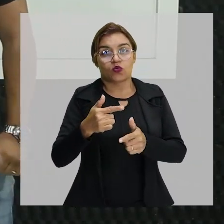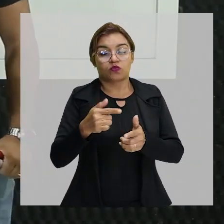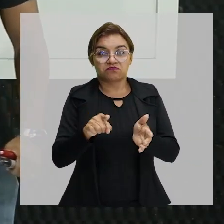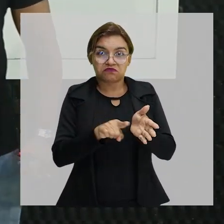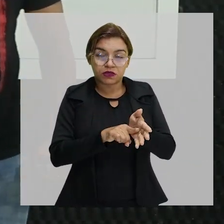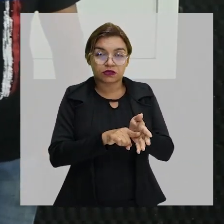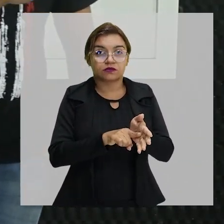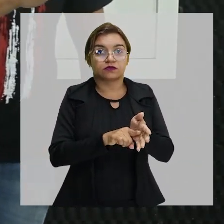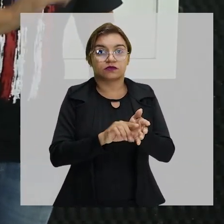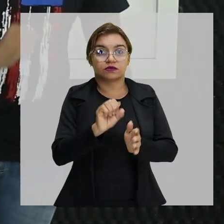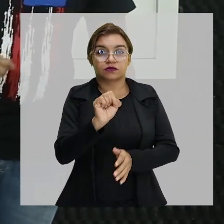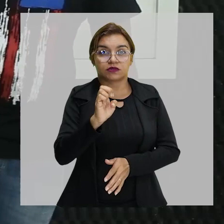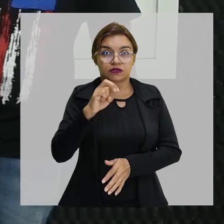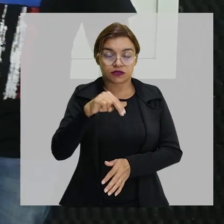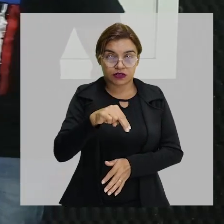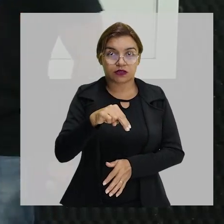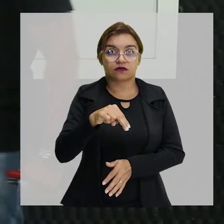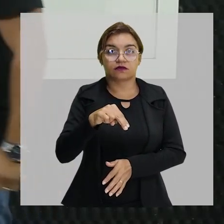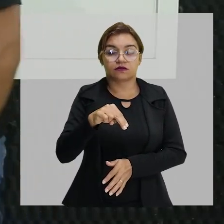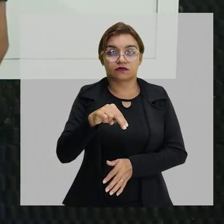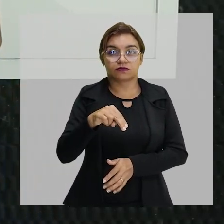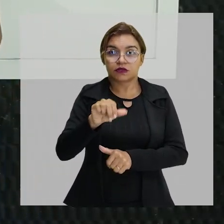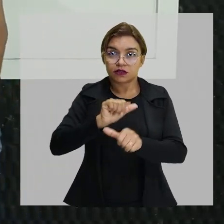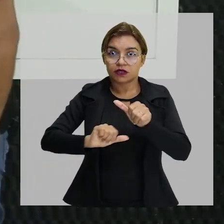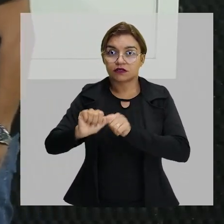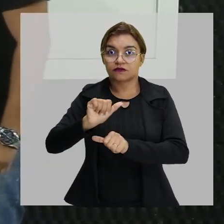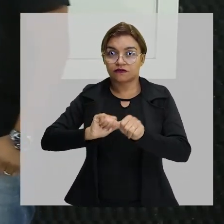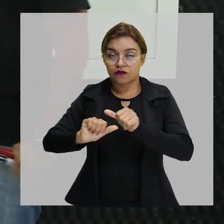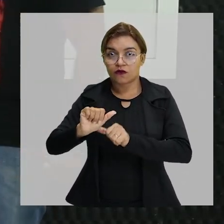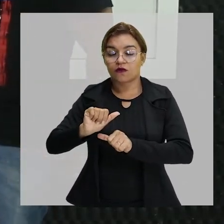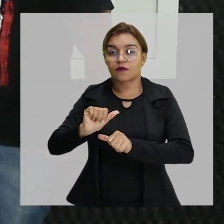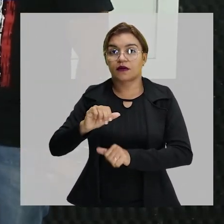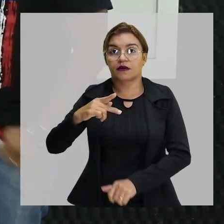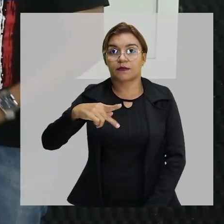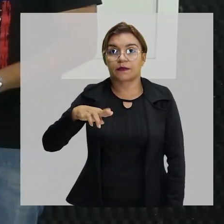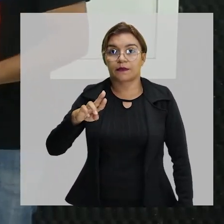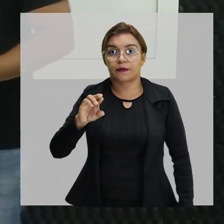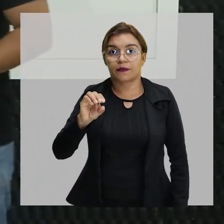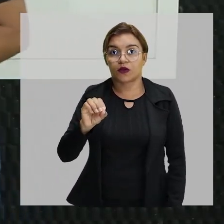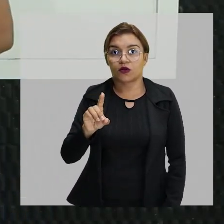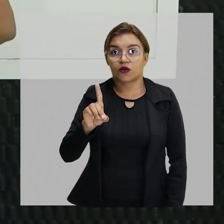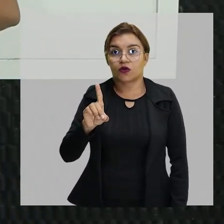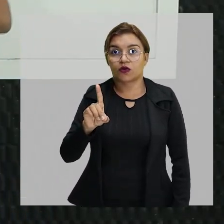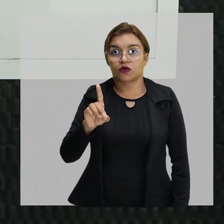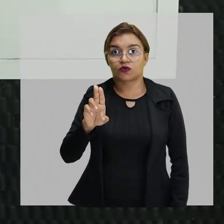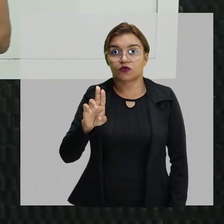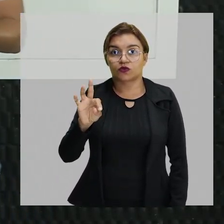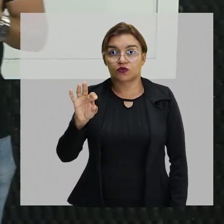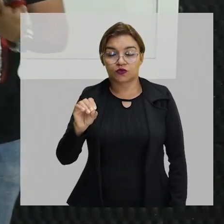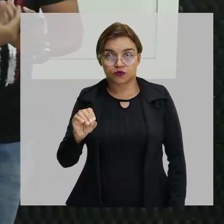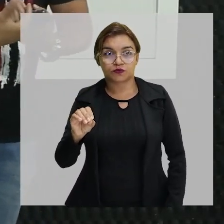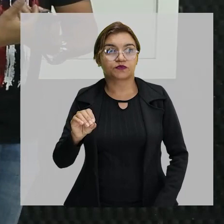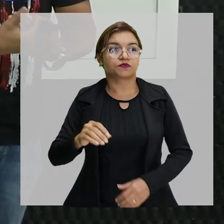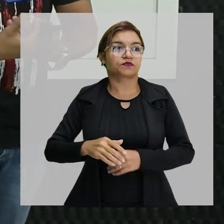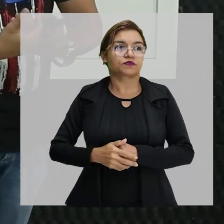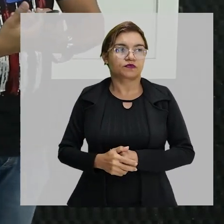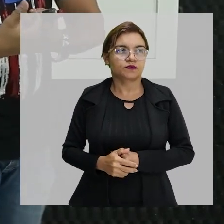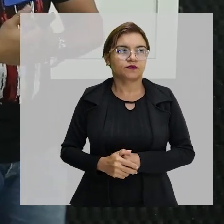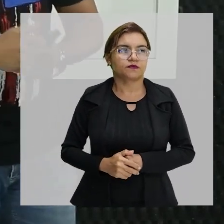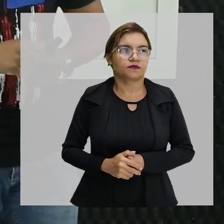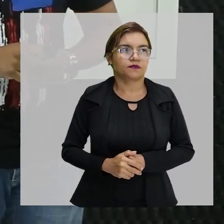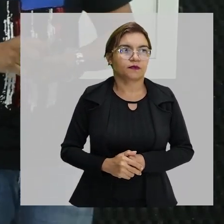de cosseno em um produto, beleza? Vamos ver aqui algumas situações, resolver aqui algumas questões para fazer a